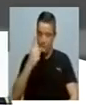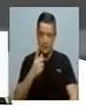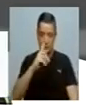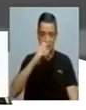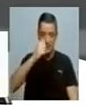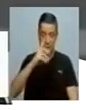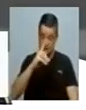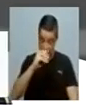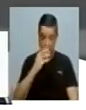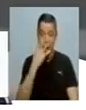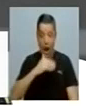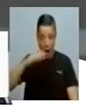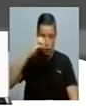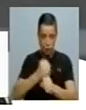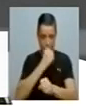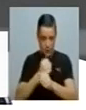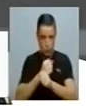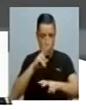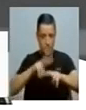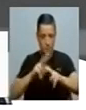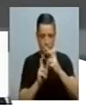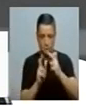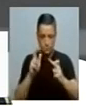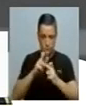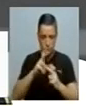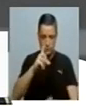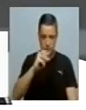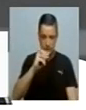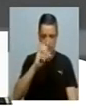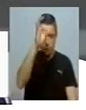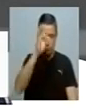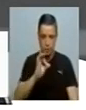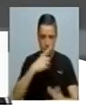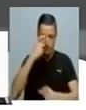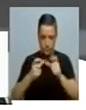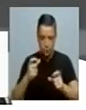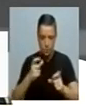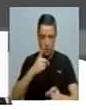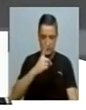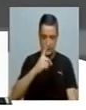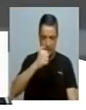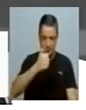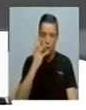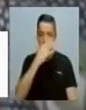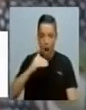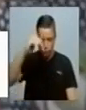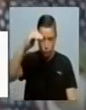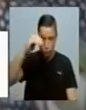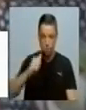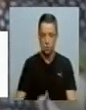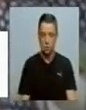60 anos. Os serviços prisionais falam num aumento de mais de 60% de pessoas com mais de 65 anos.